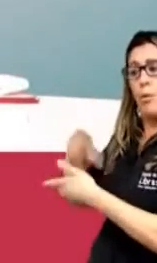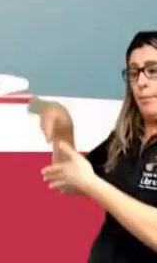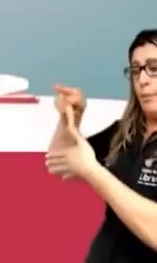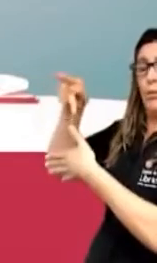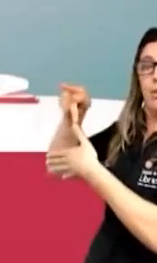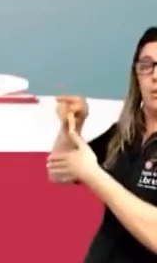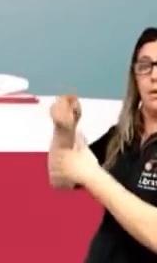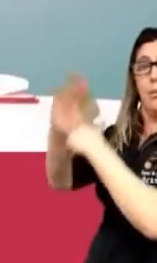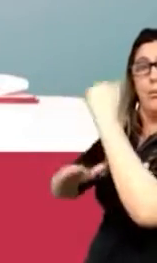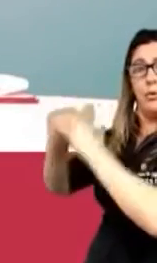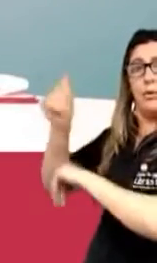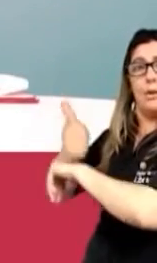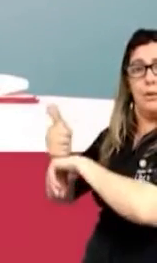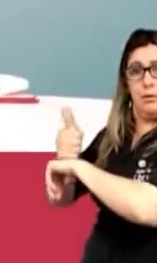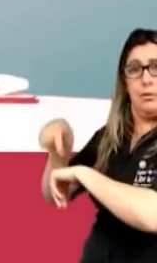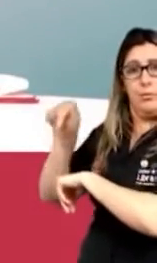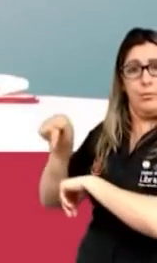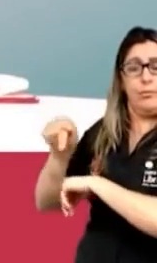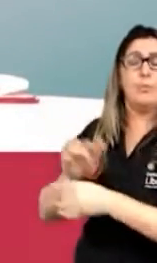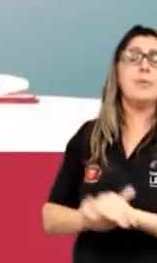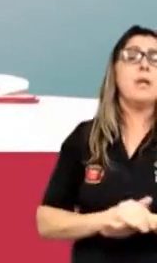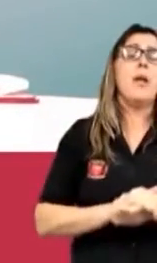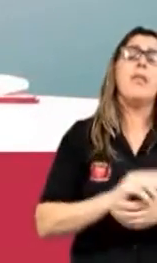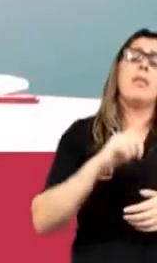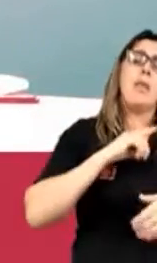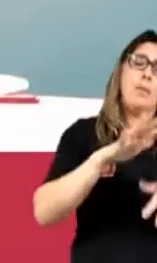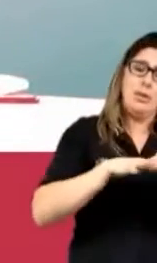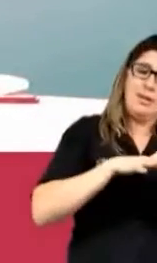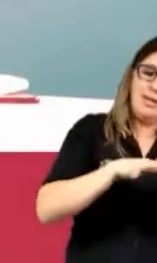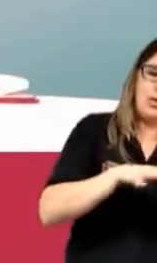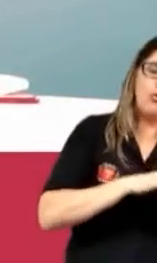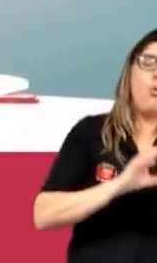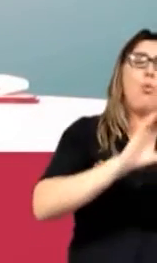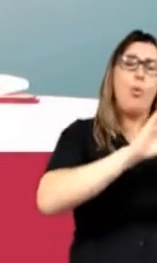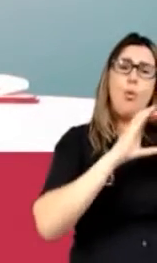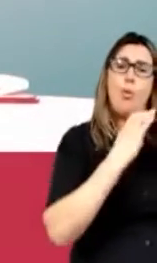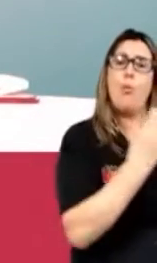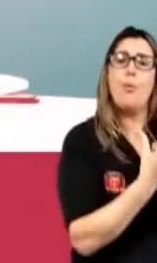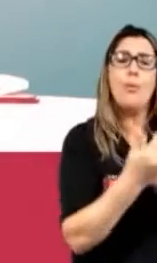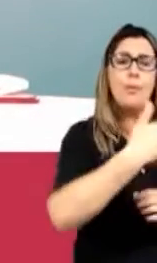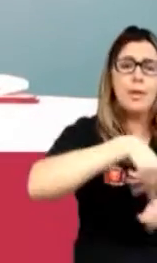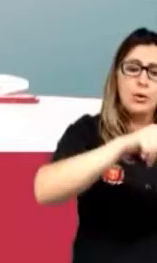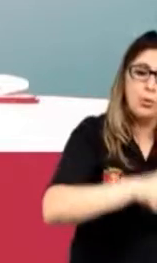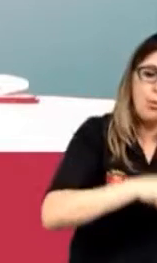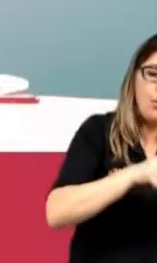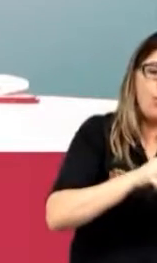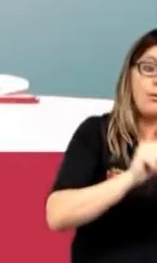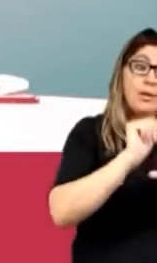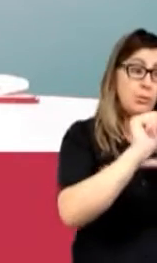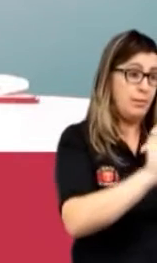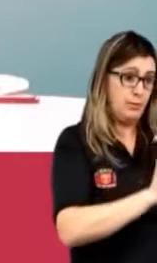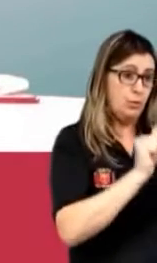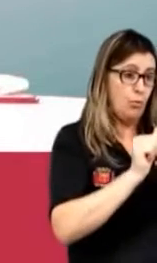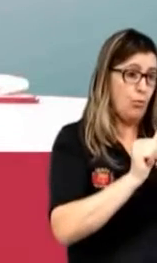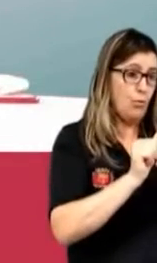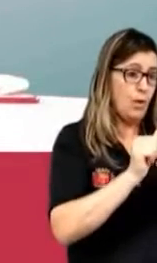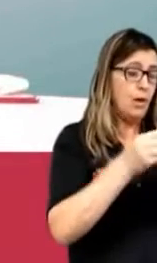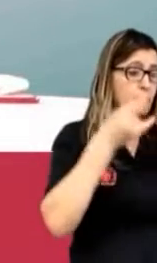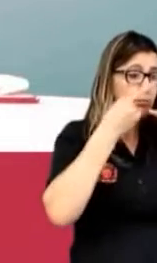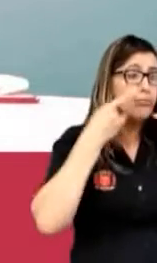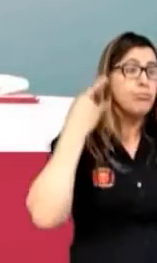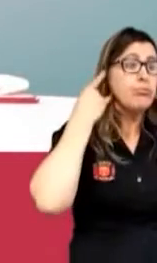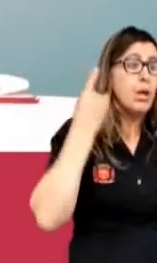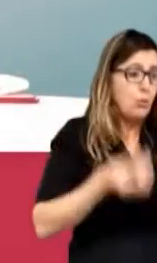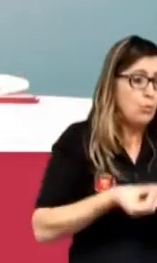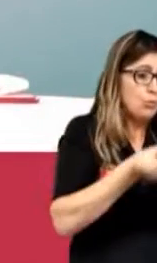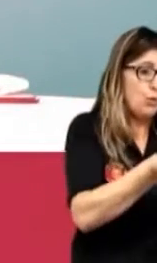cidade. Essas máscaras de pano têm muitas ações feitas pela comunidade que trocam por alimentos não perecíveis. Foi isso que eu